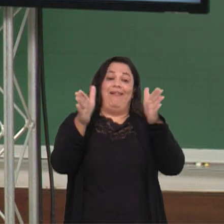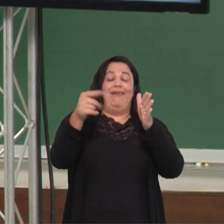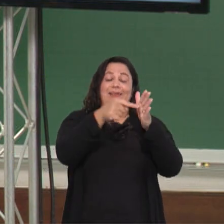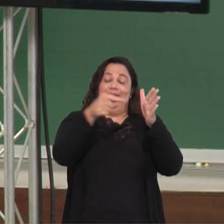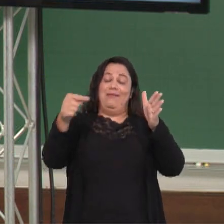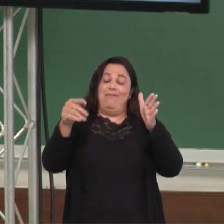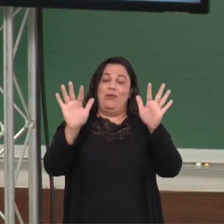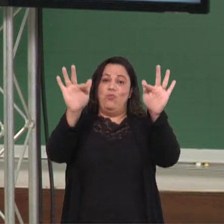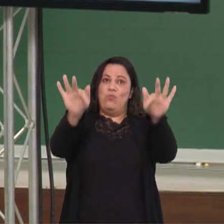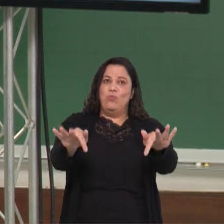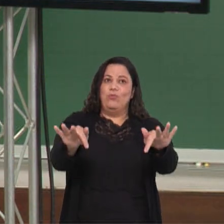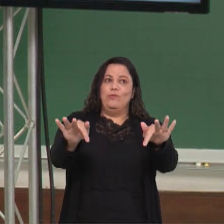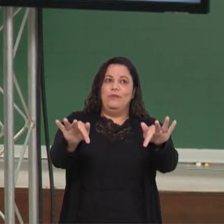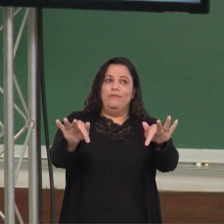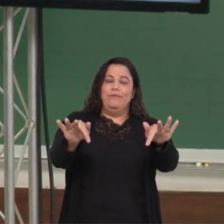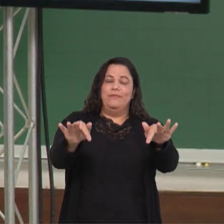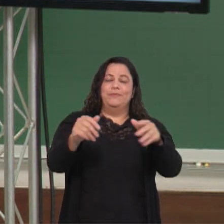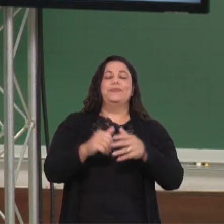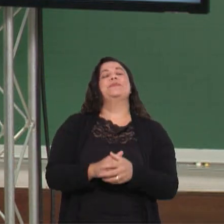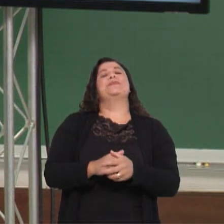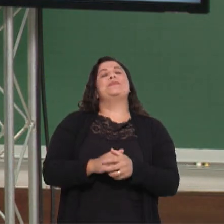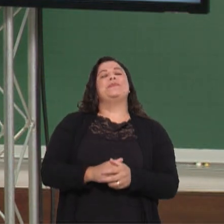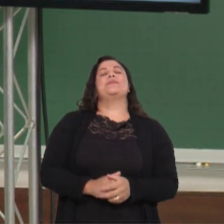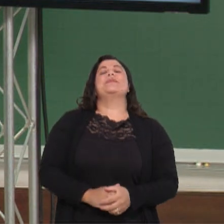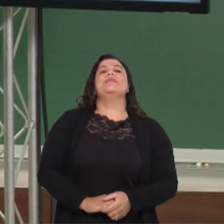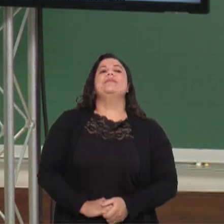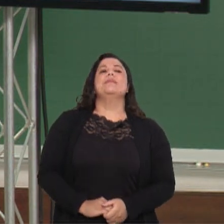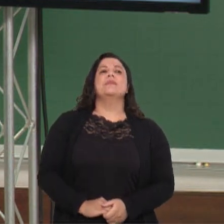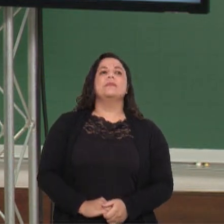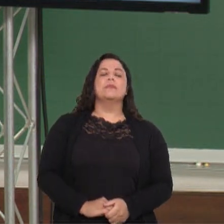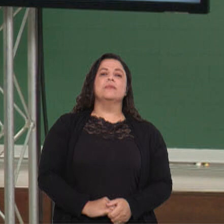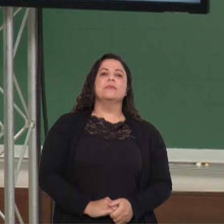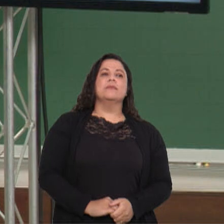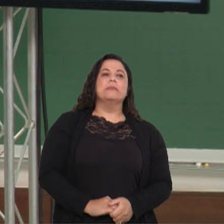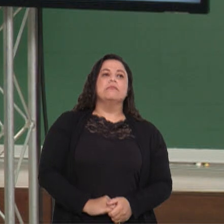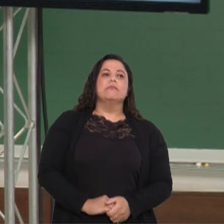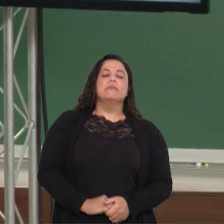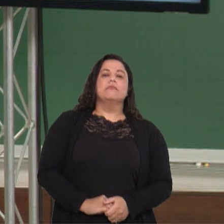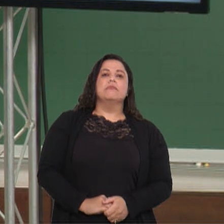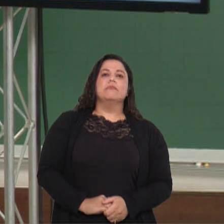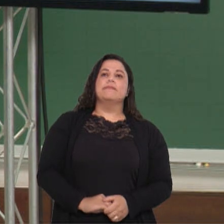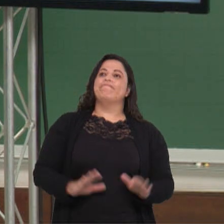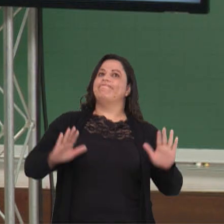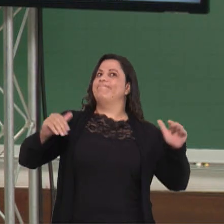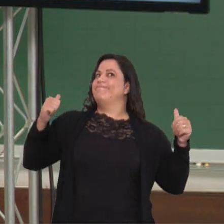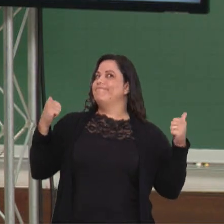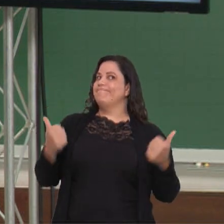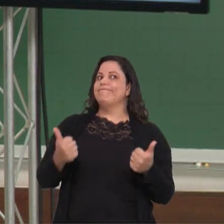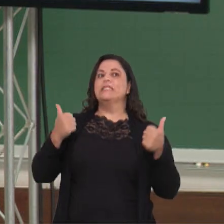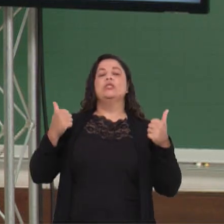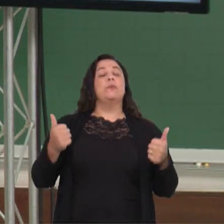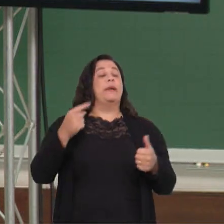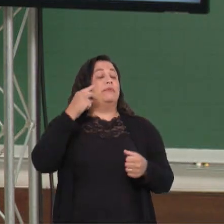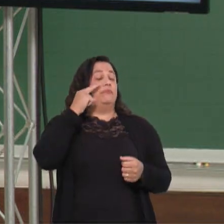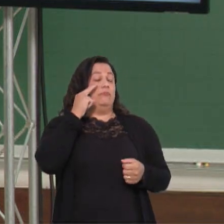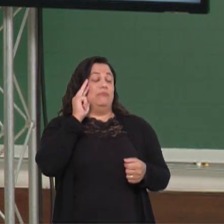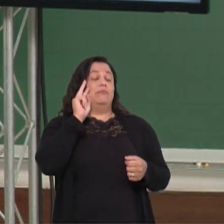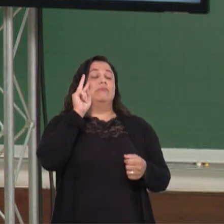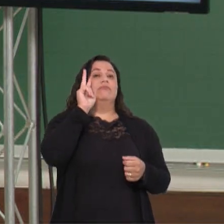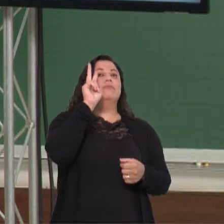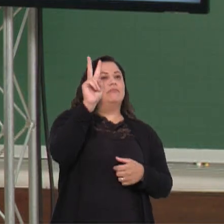período chamado helenismo, tá? Muito bem, pessoas, olha só.